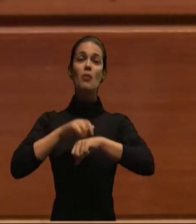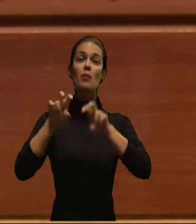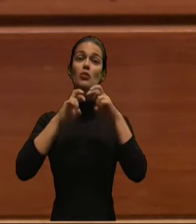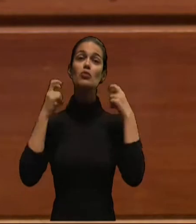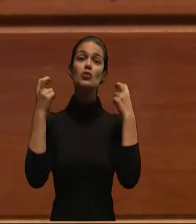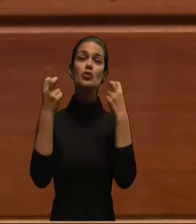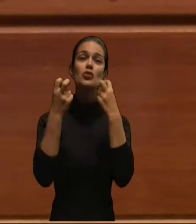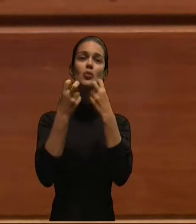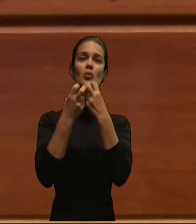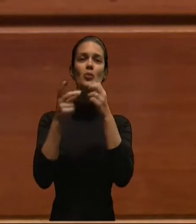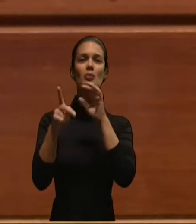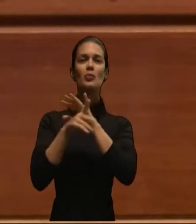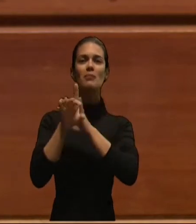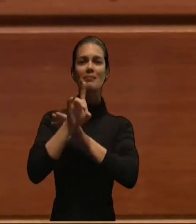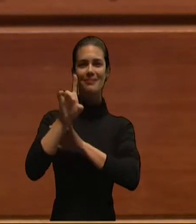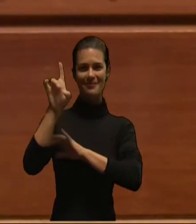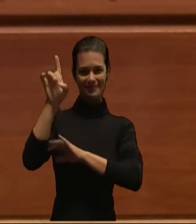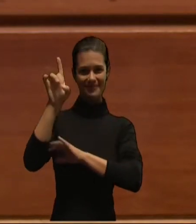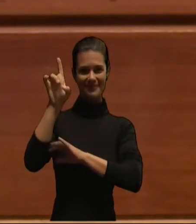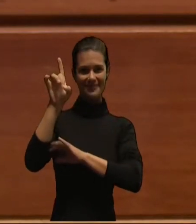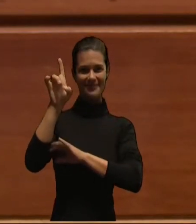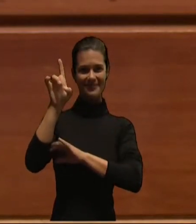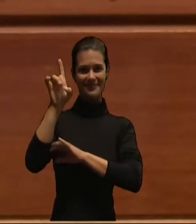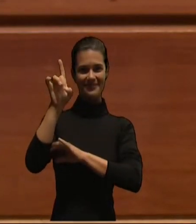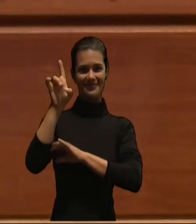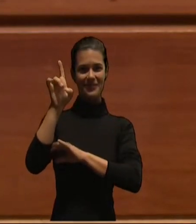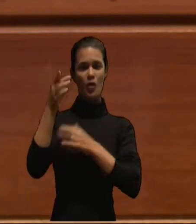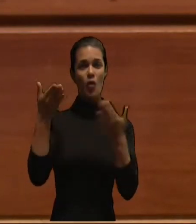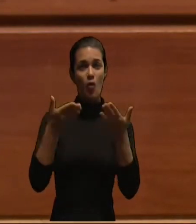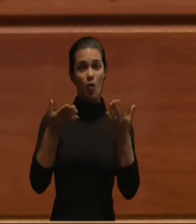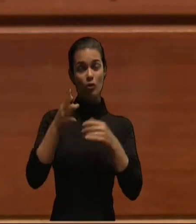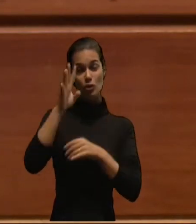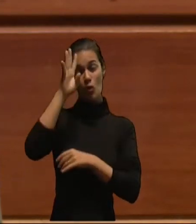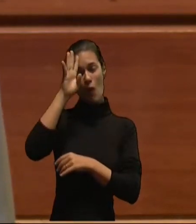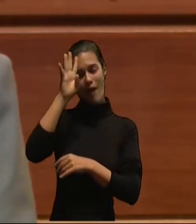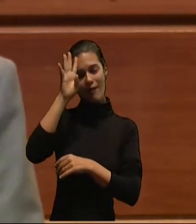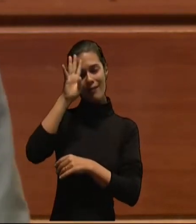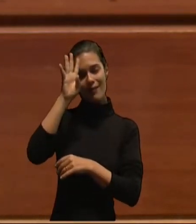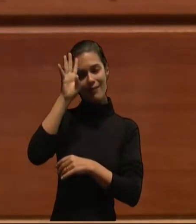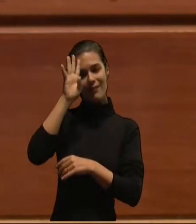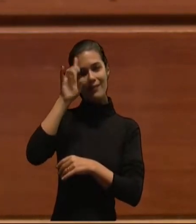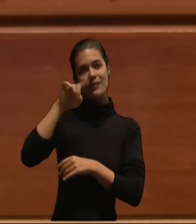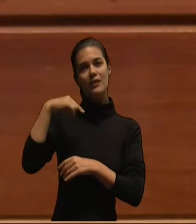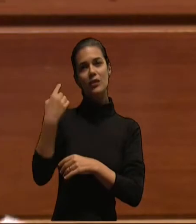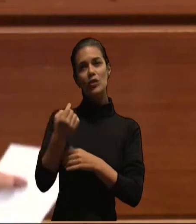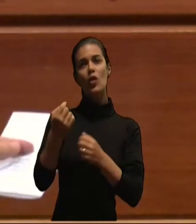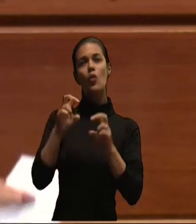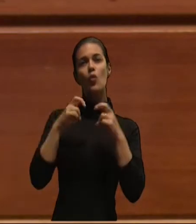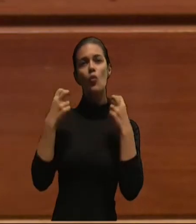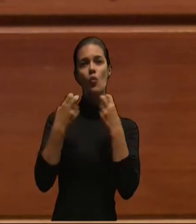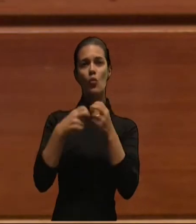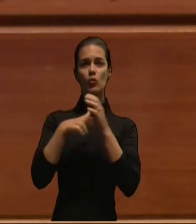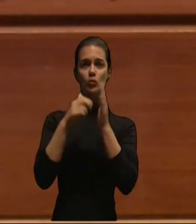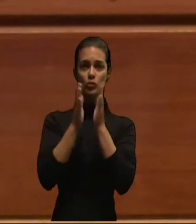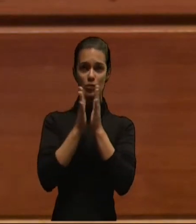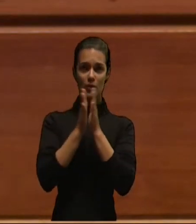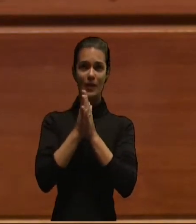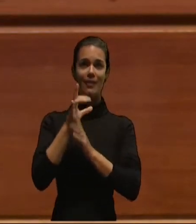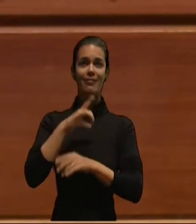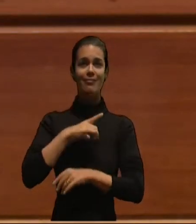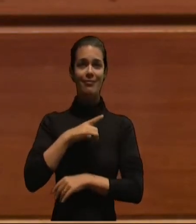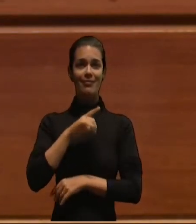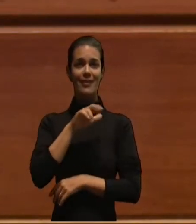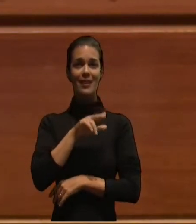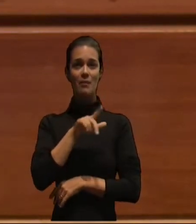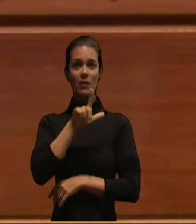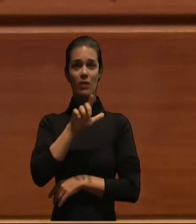Ele, no meio desta semana, quando nos apresentamos diante do Senhor. Eu estou aqui hoje com nosso irmão Leonardo, estou